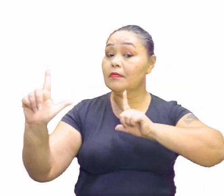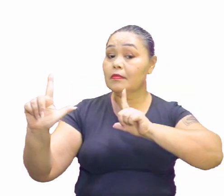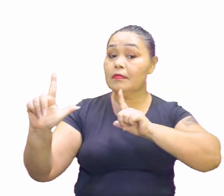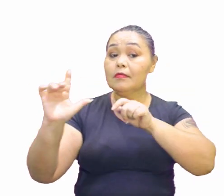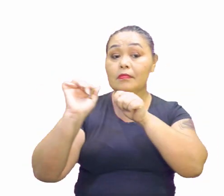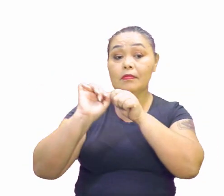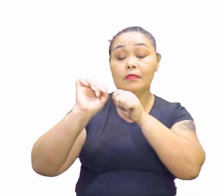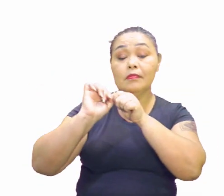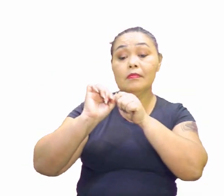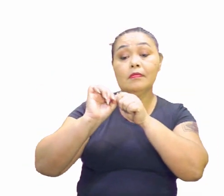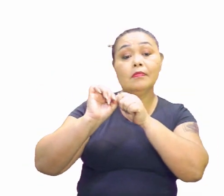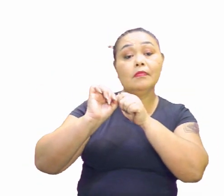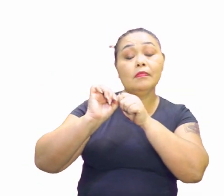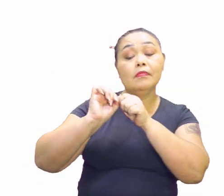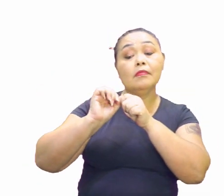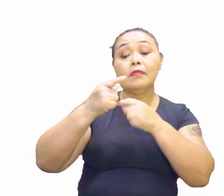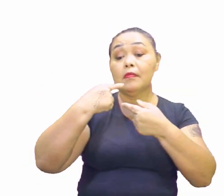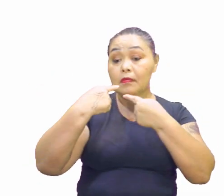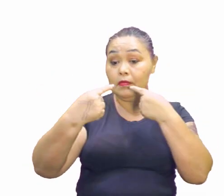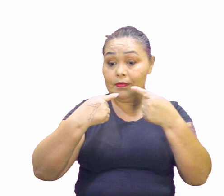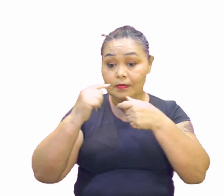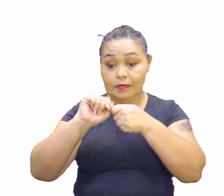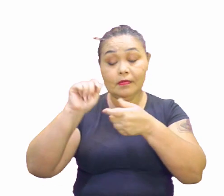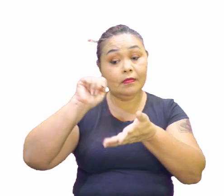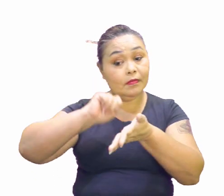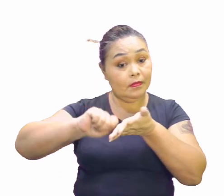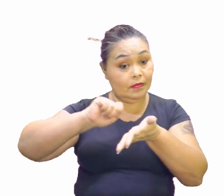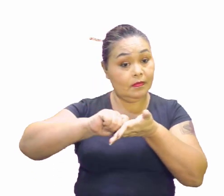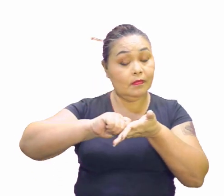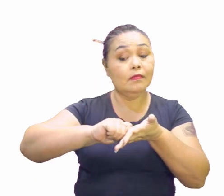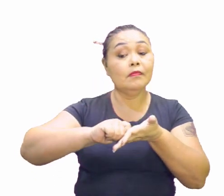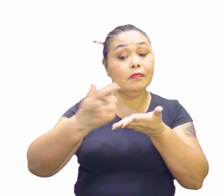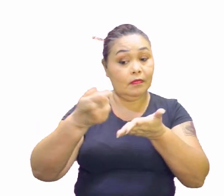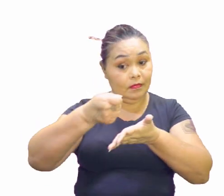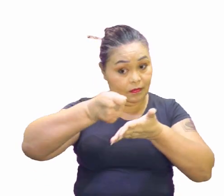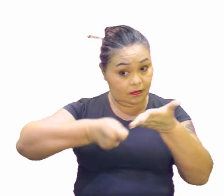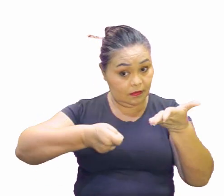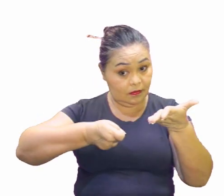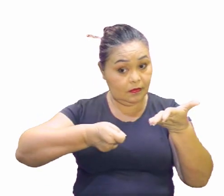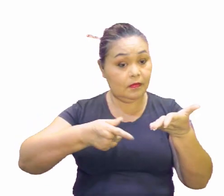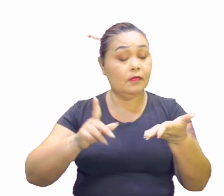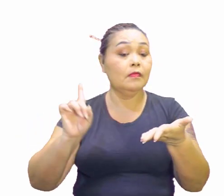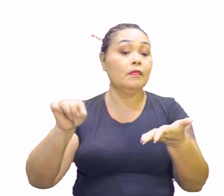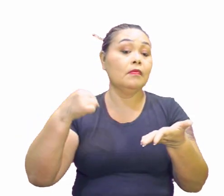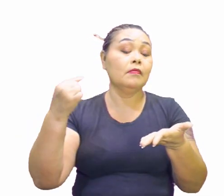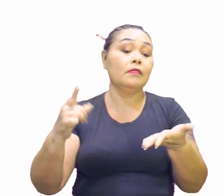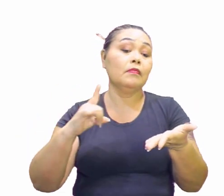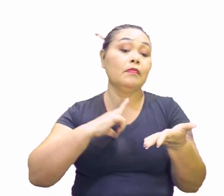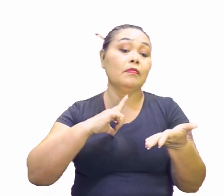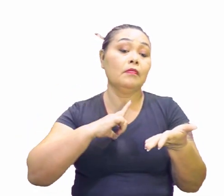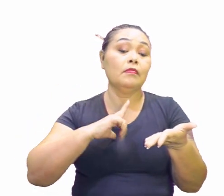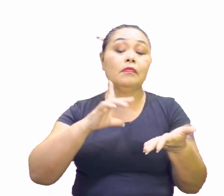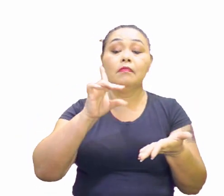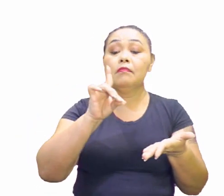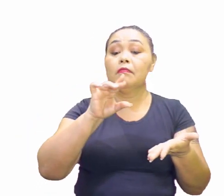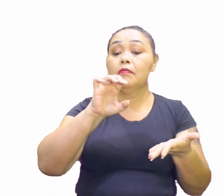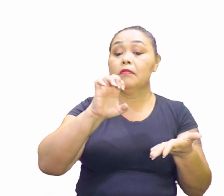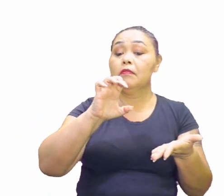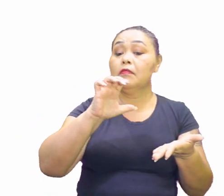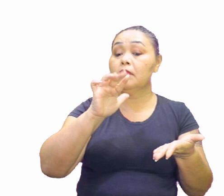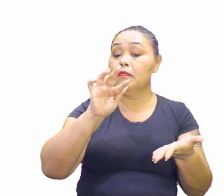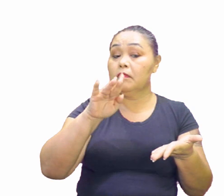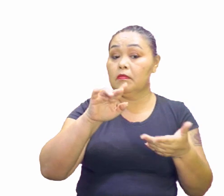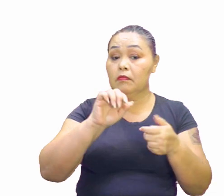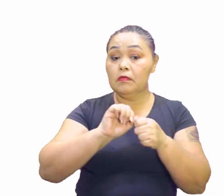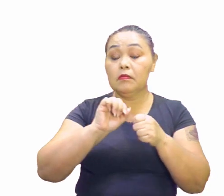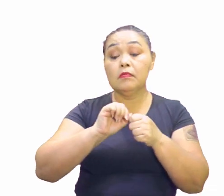Dissertativa argumentativa, redação, né? Aí nós temos o quê? Defesa,